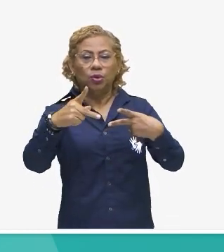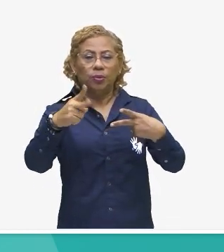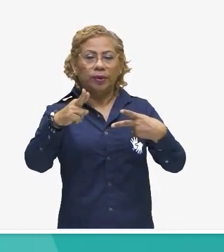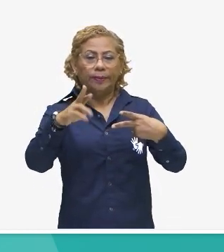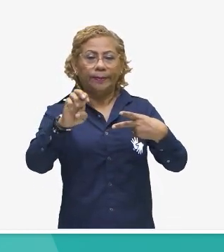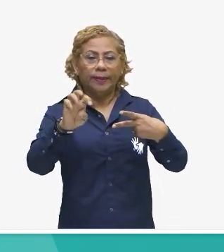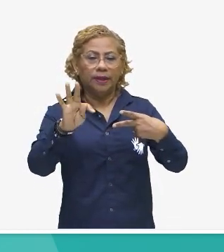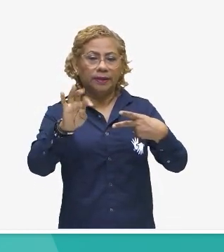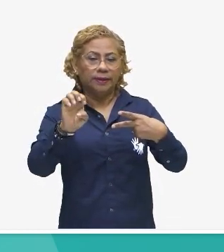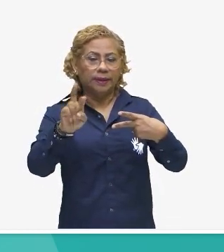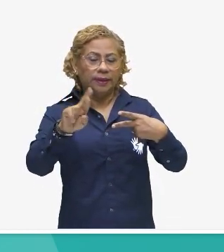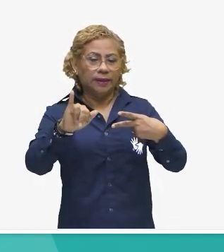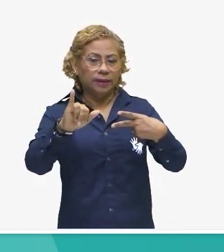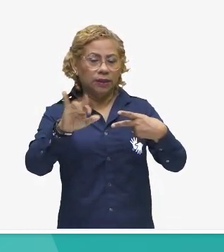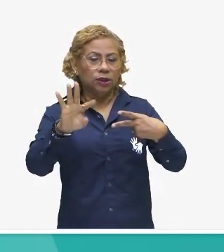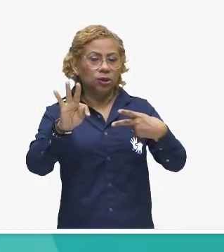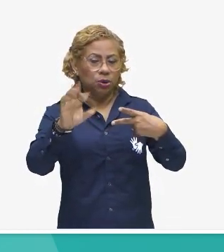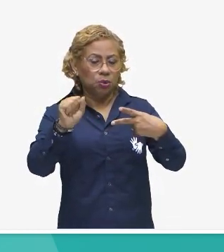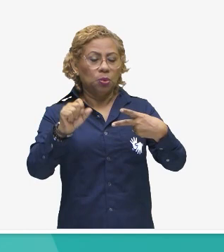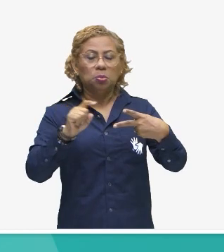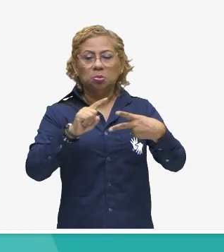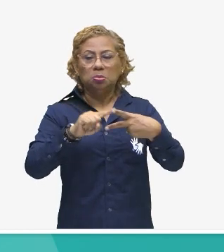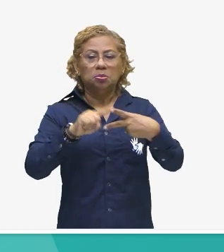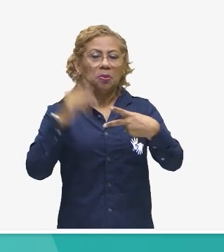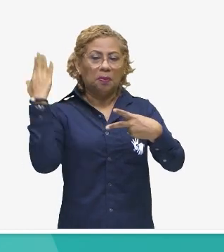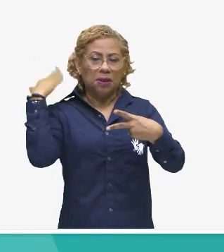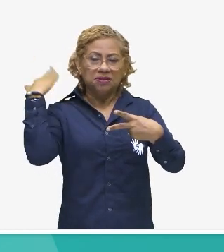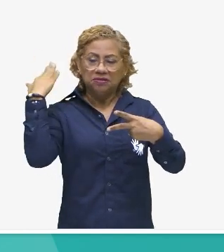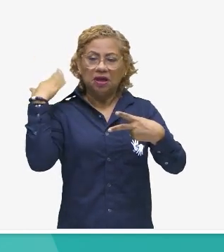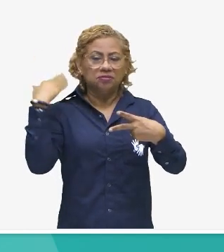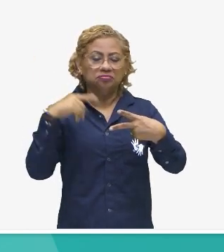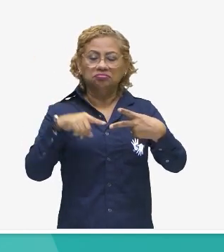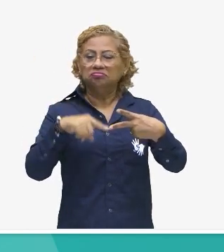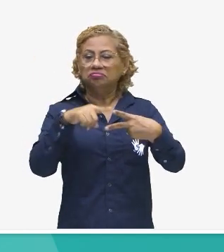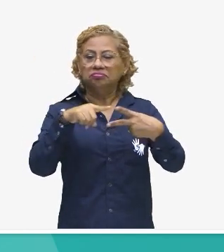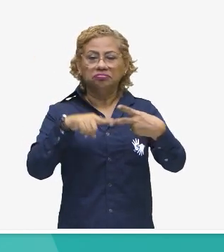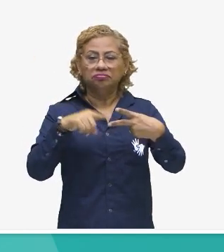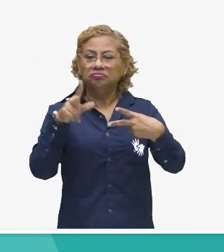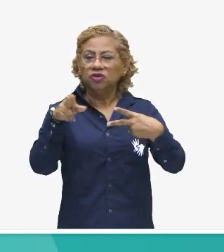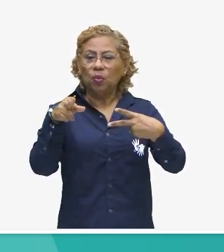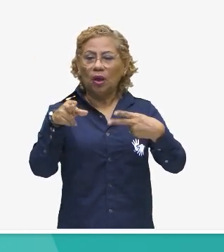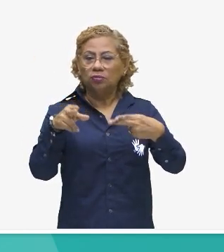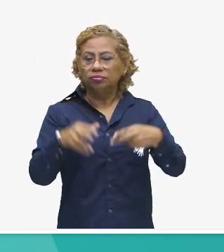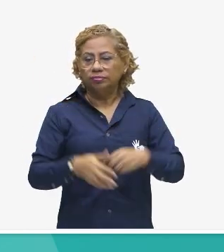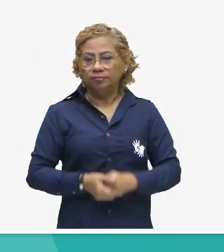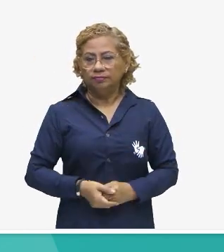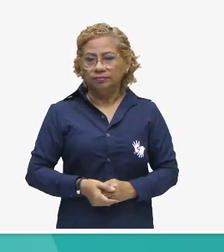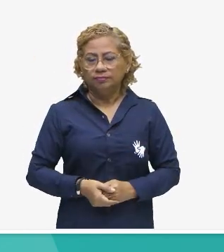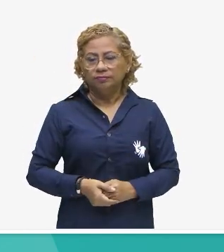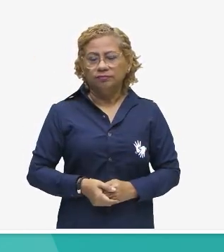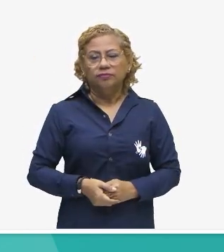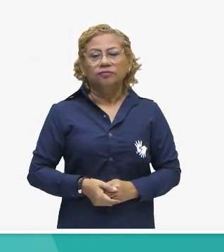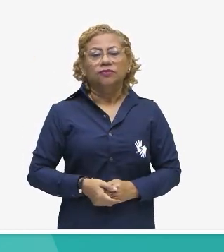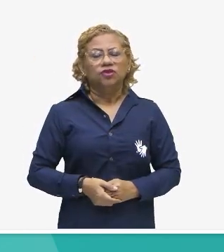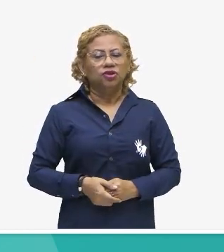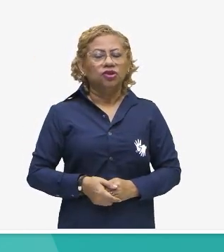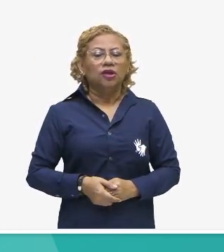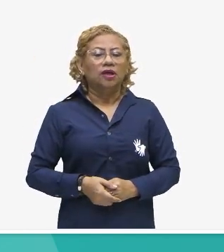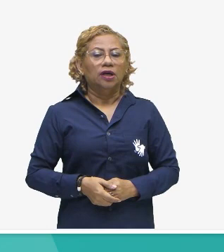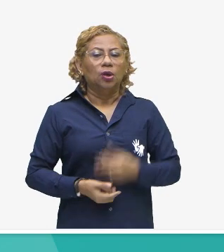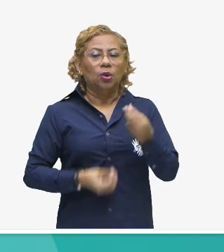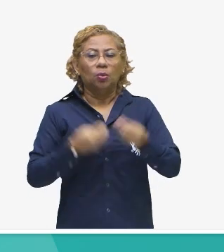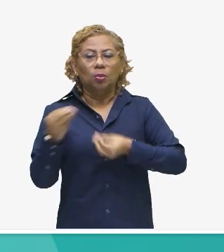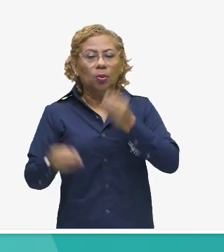do presente. Então, como já está falando, passado. Passado são coisas que já aconteceram,